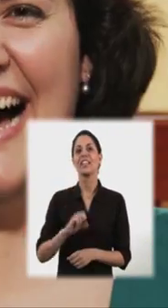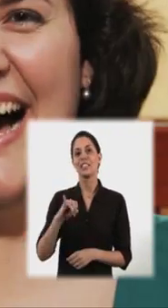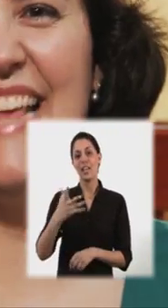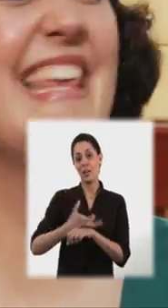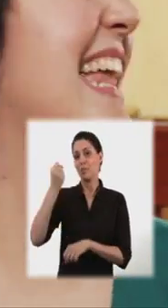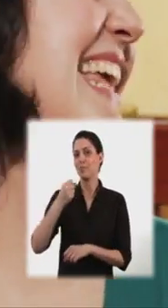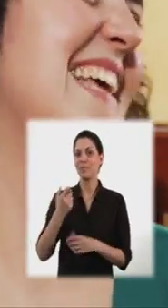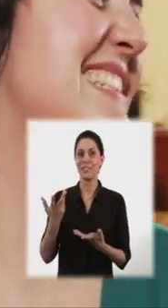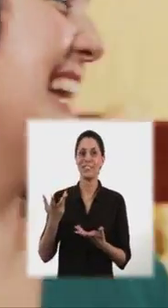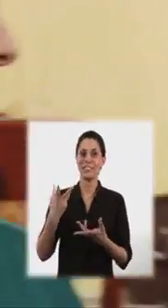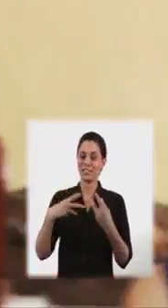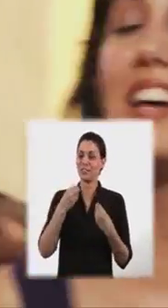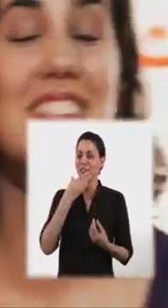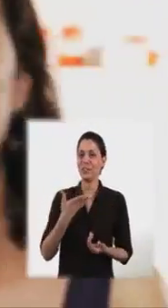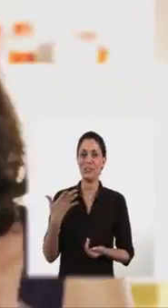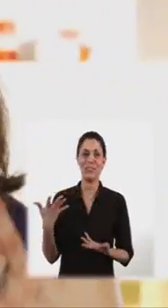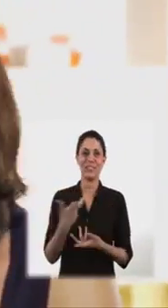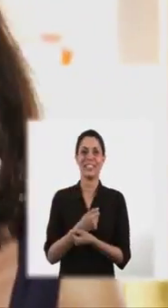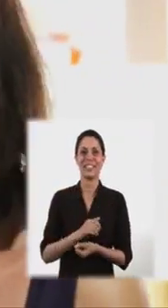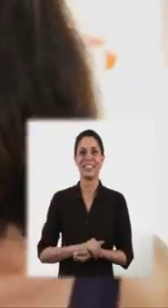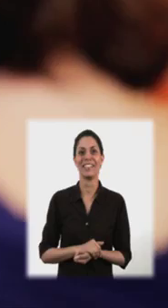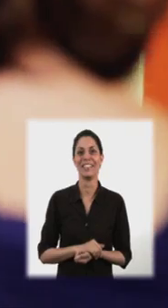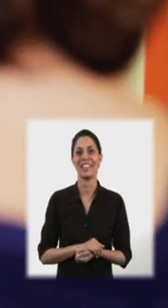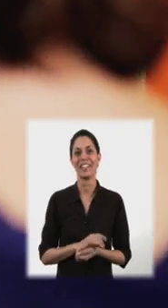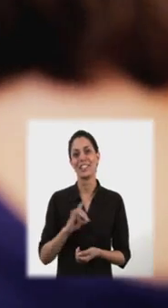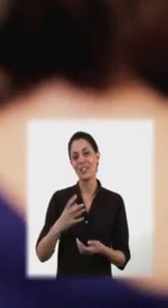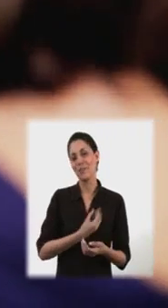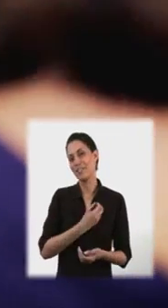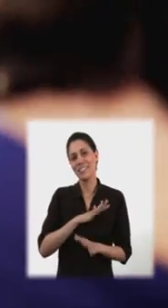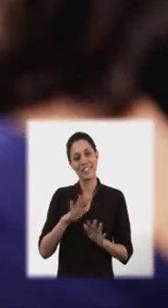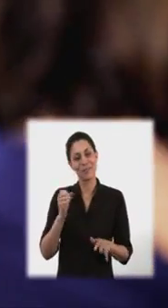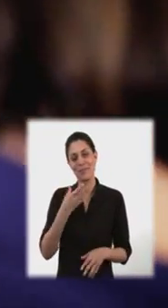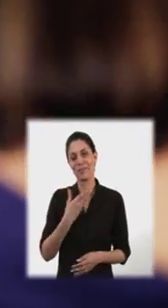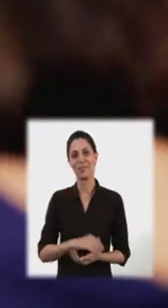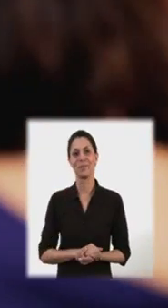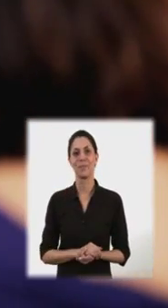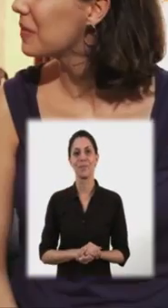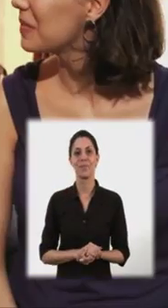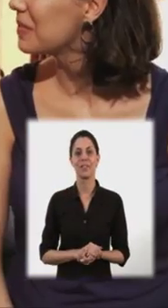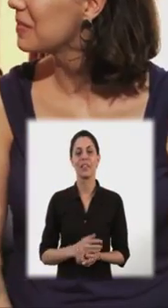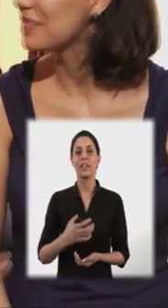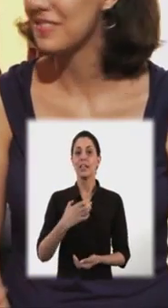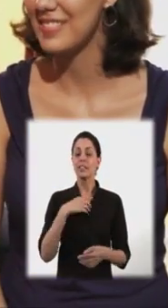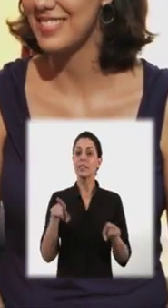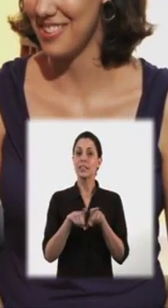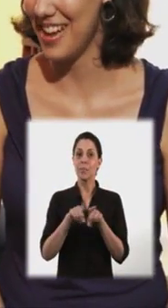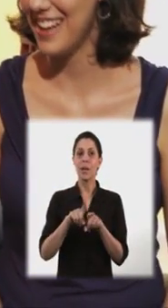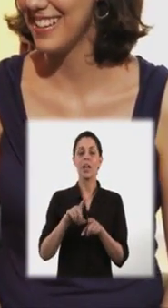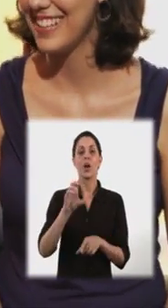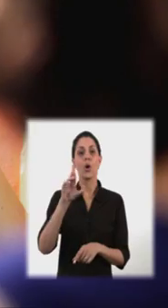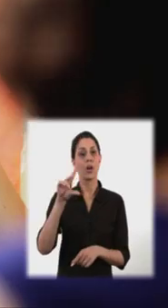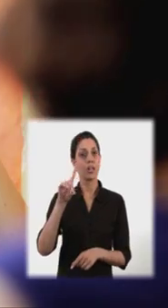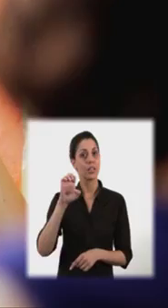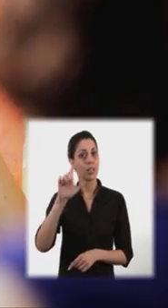Não é? Ai, que Rapaz, delícia! assim, Só fazer a gosta. poesia era maravilhoso. A xilogravura é também uma parte do cordel, não é isso? Não